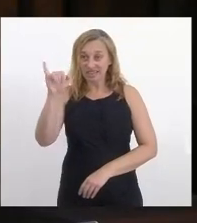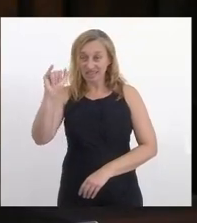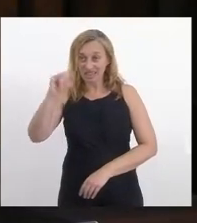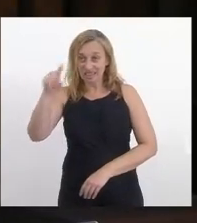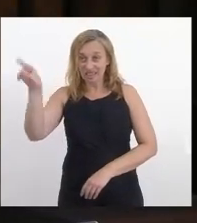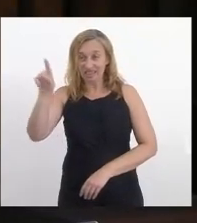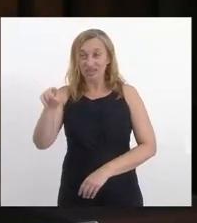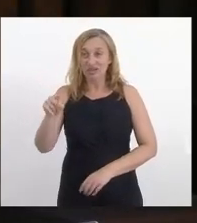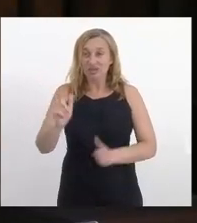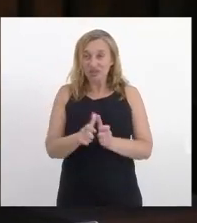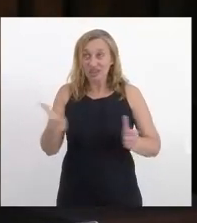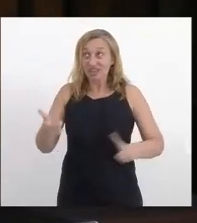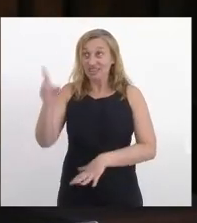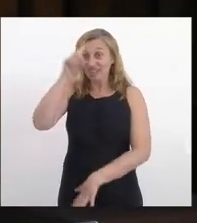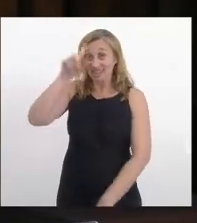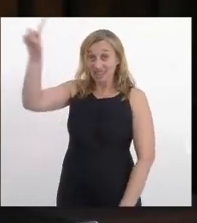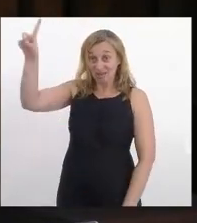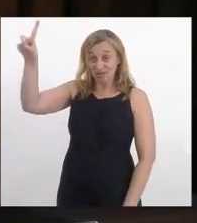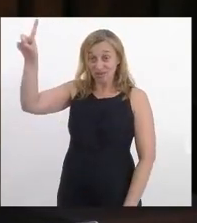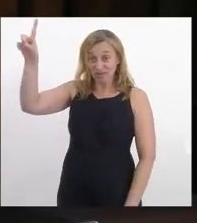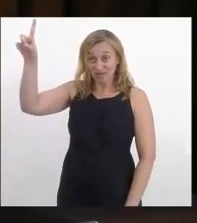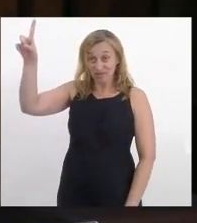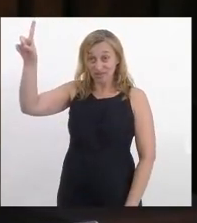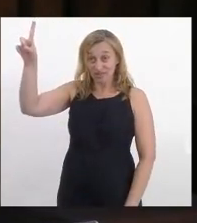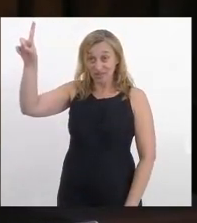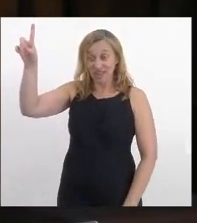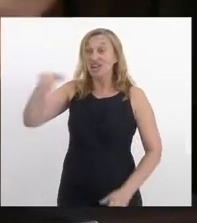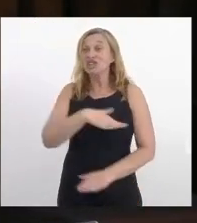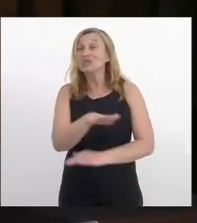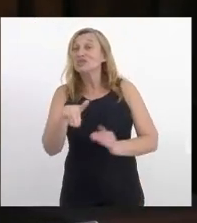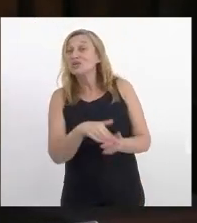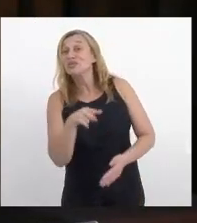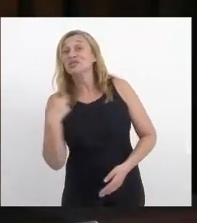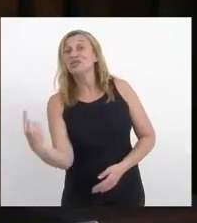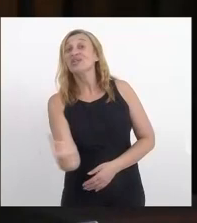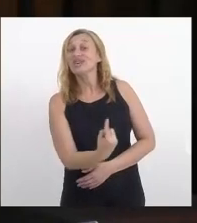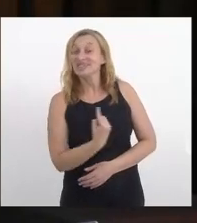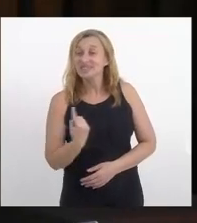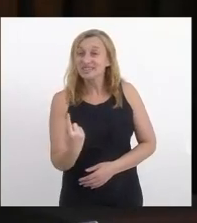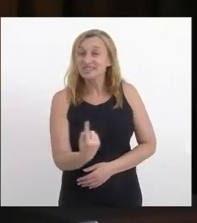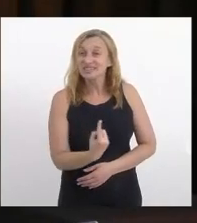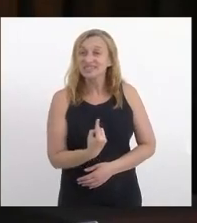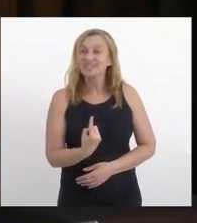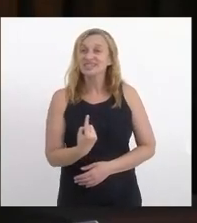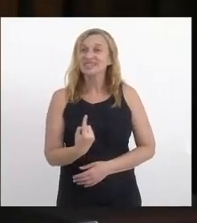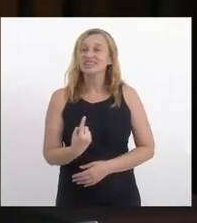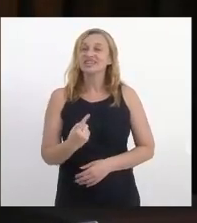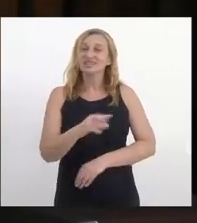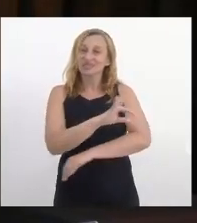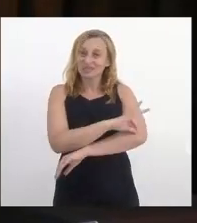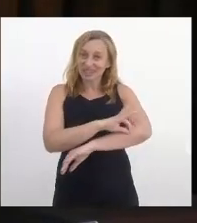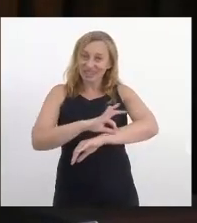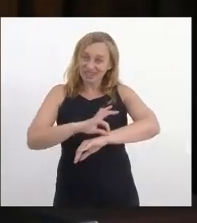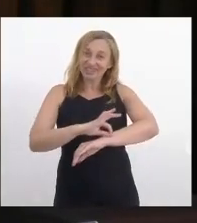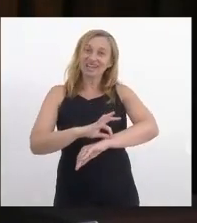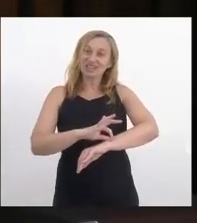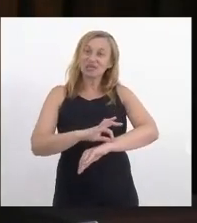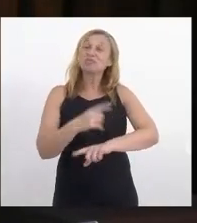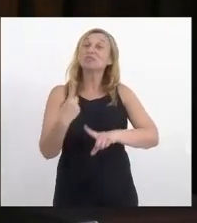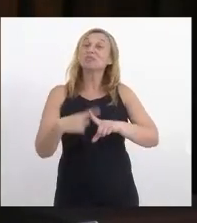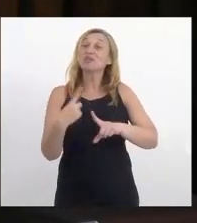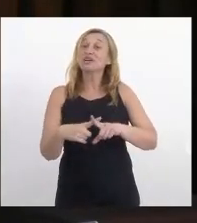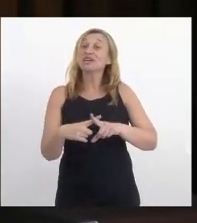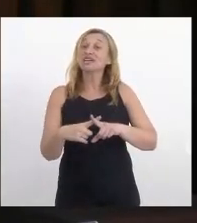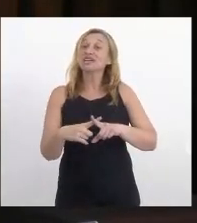do universo é Deus, né? E todos nós somos também arquitetos, porque